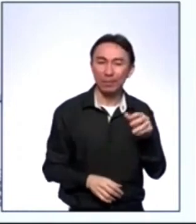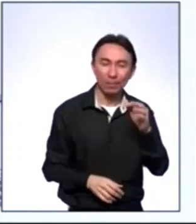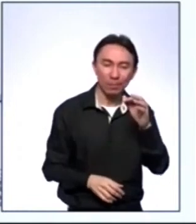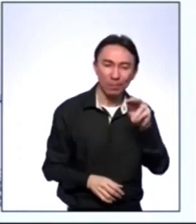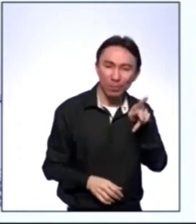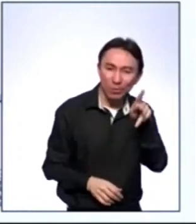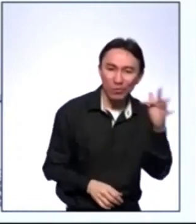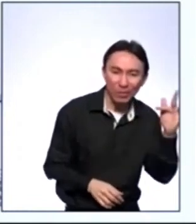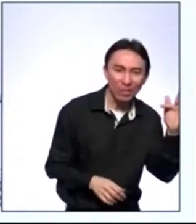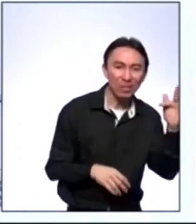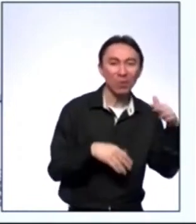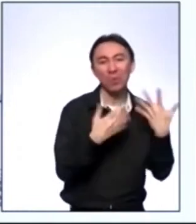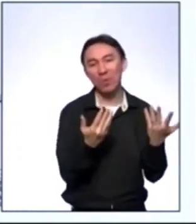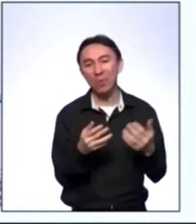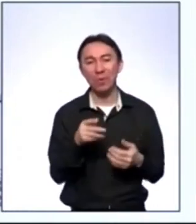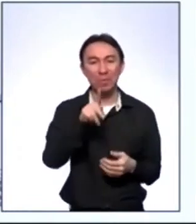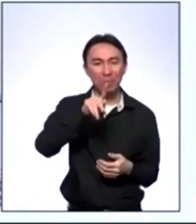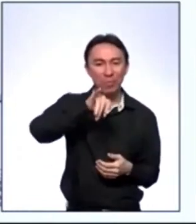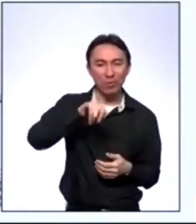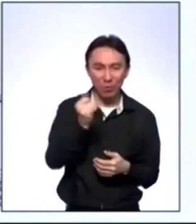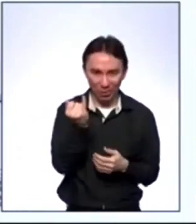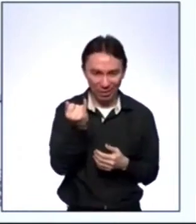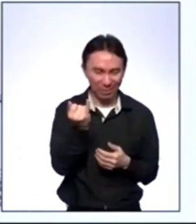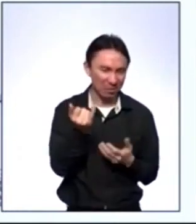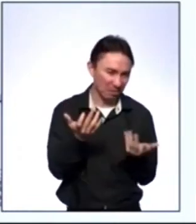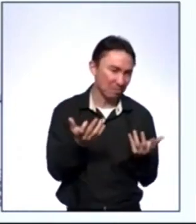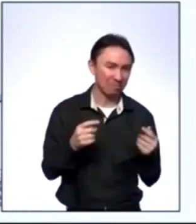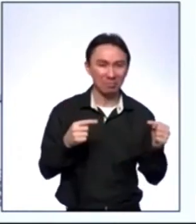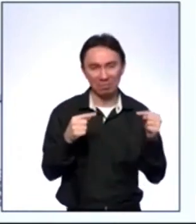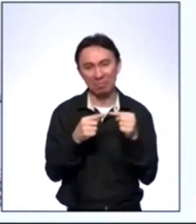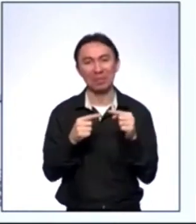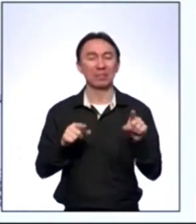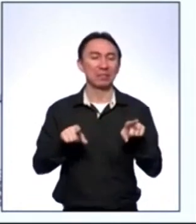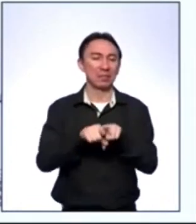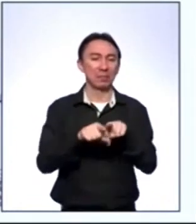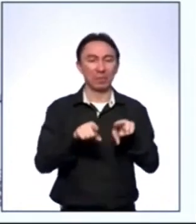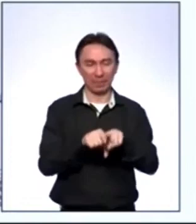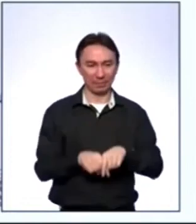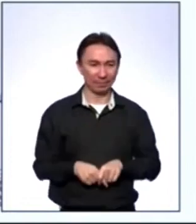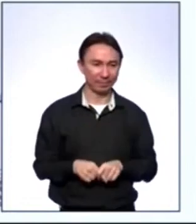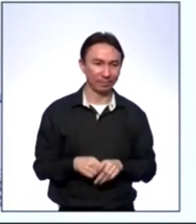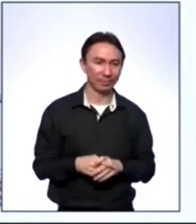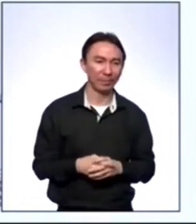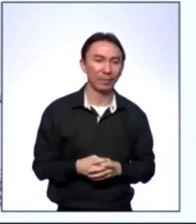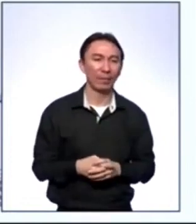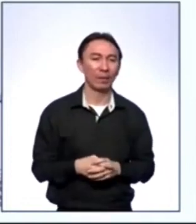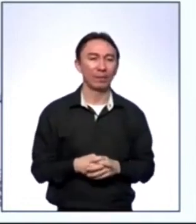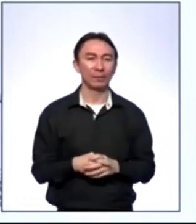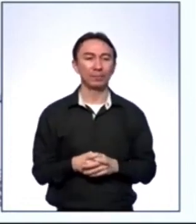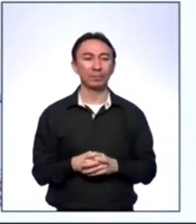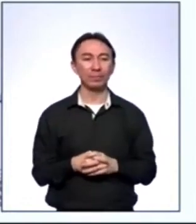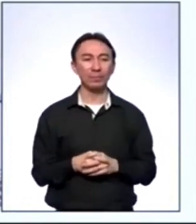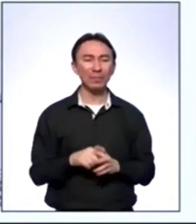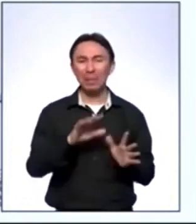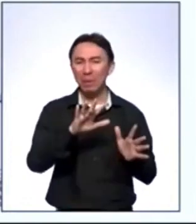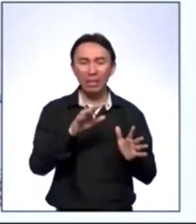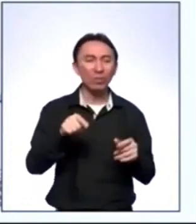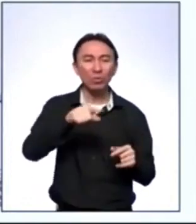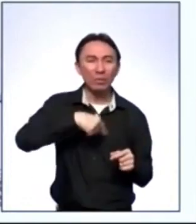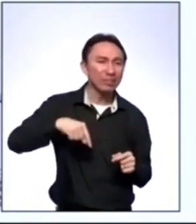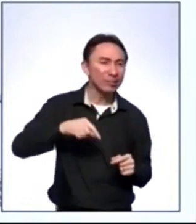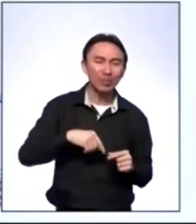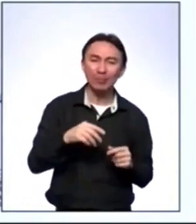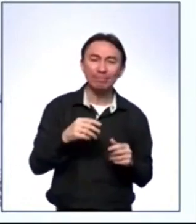do direito, da economia mesmo, né, ou da contabilidade. Uma outra conceituação de patrimônio. Agora, o que nos interessa mais?